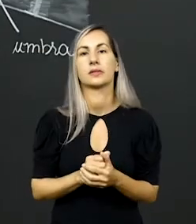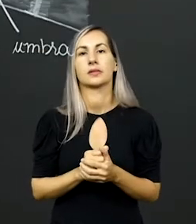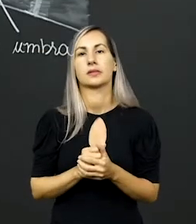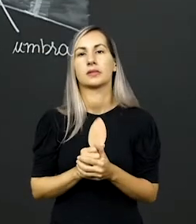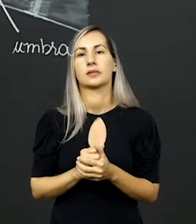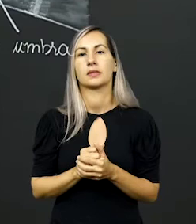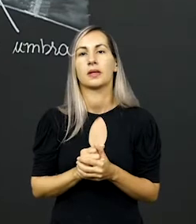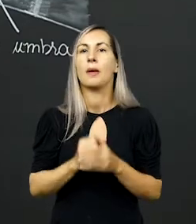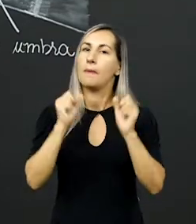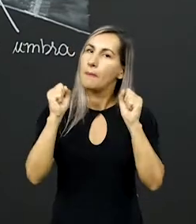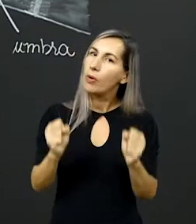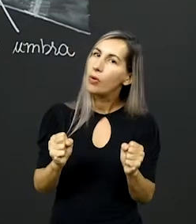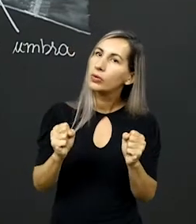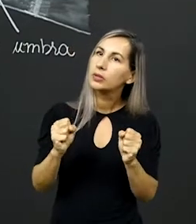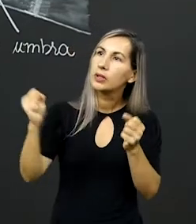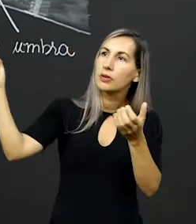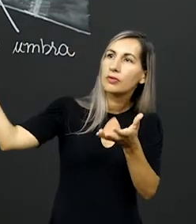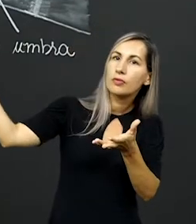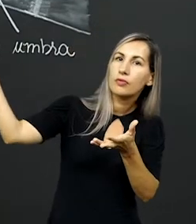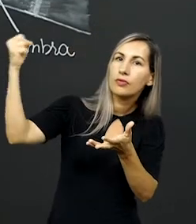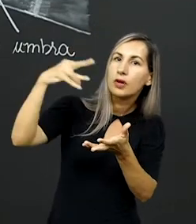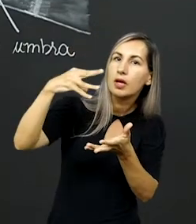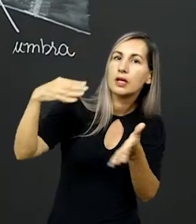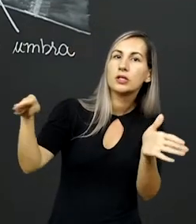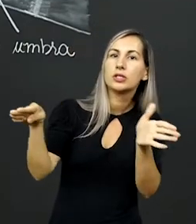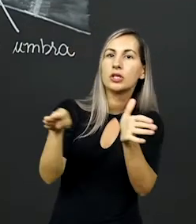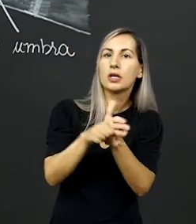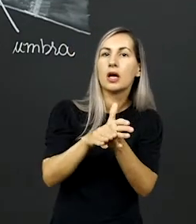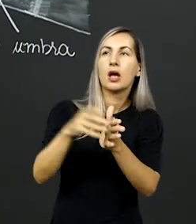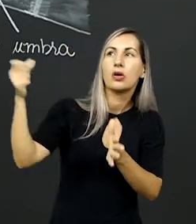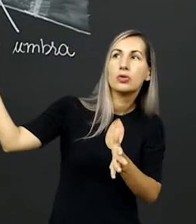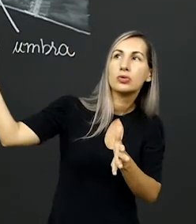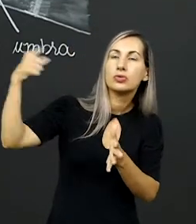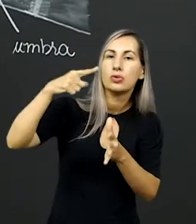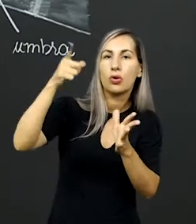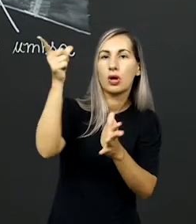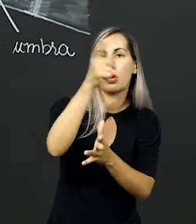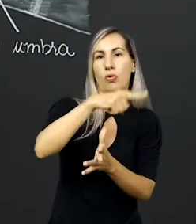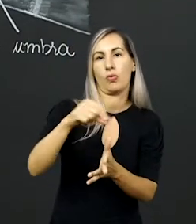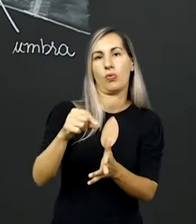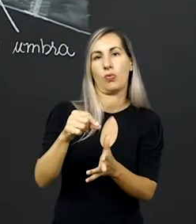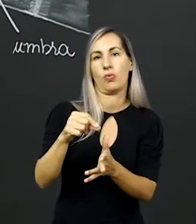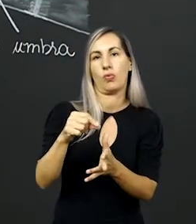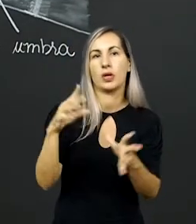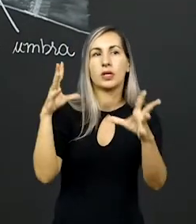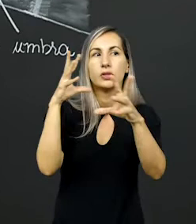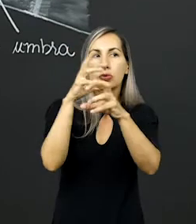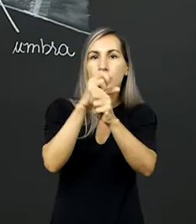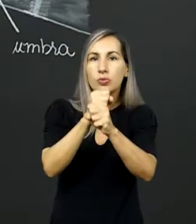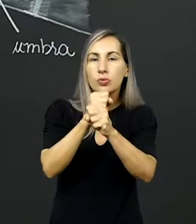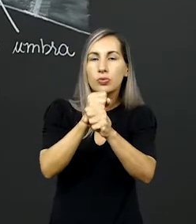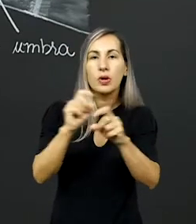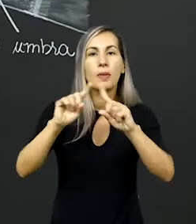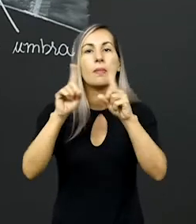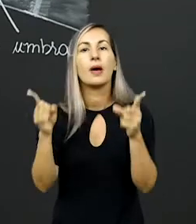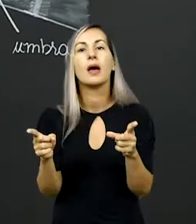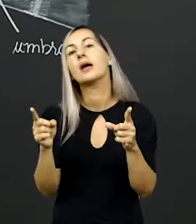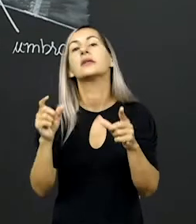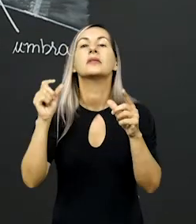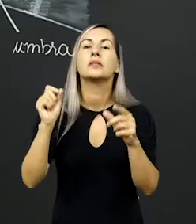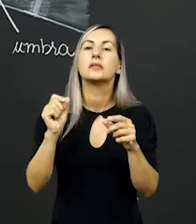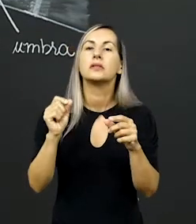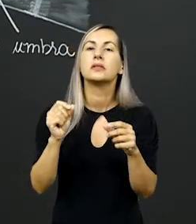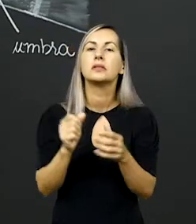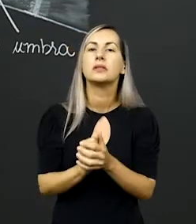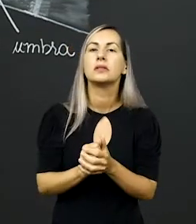ficar, pode assim os reflexos indiretos do Sol chegar sobre essa Lua. Então ela está escura, porém ela pode ficar com um tom